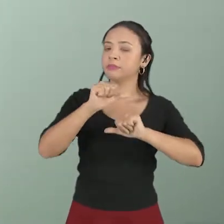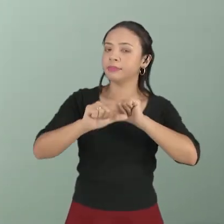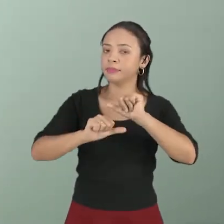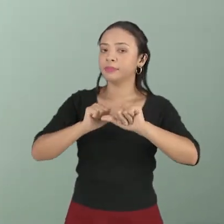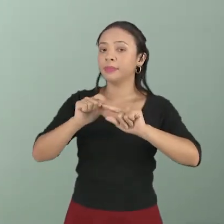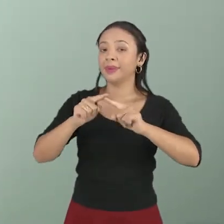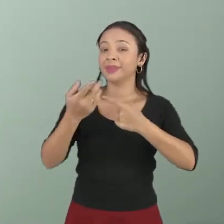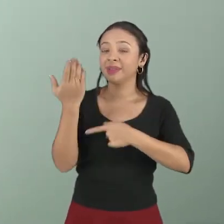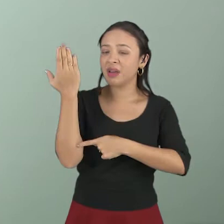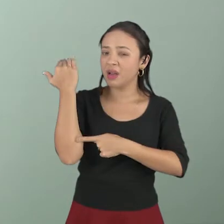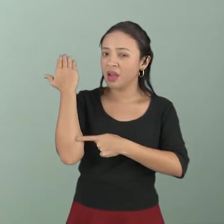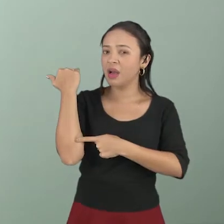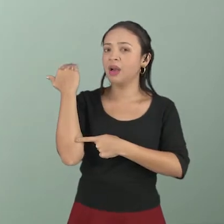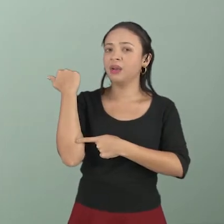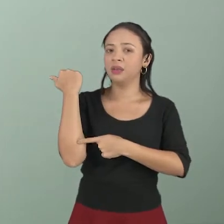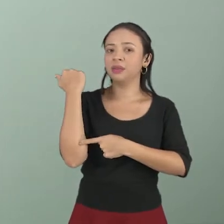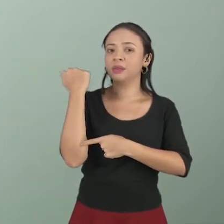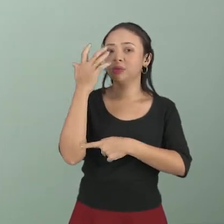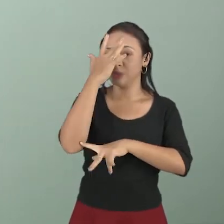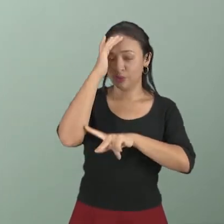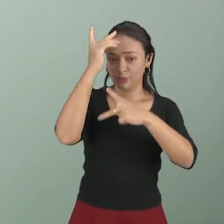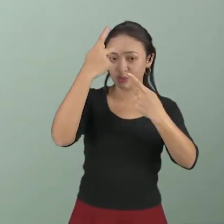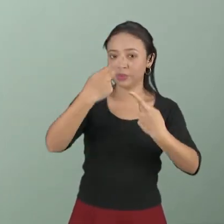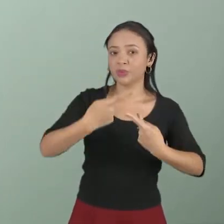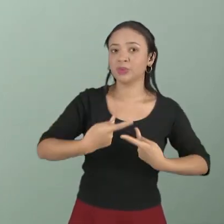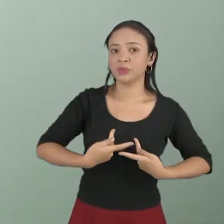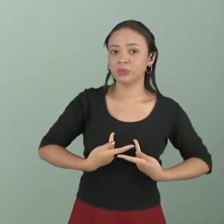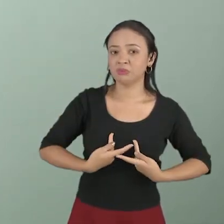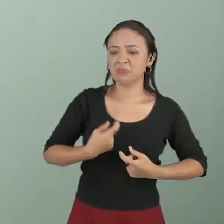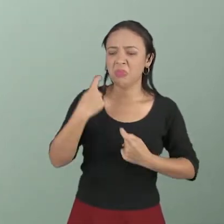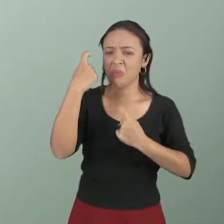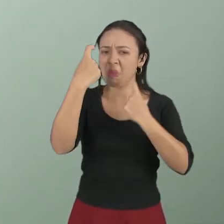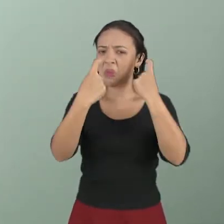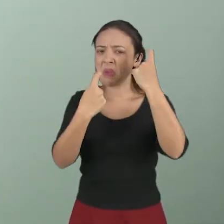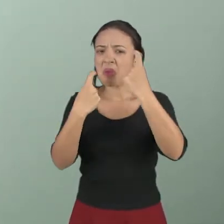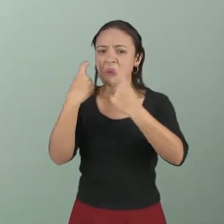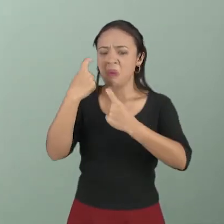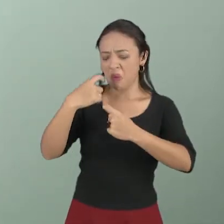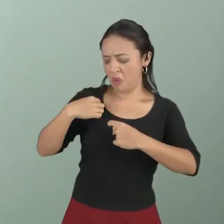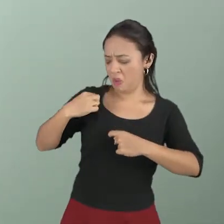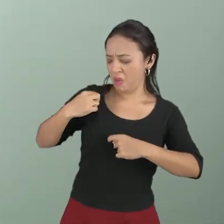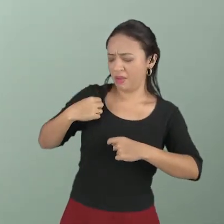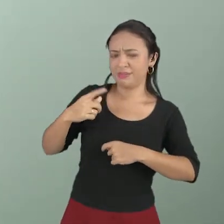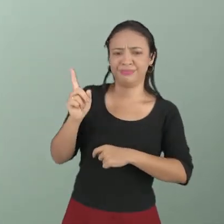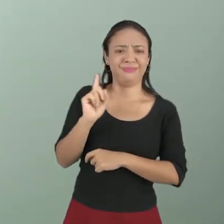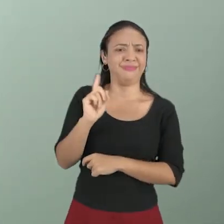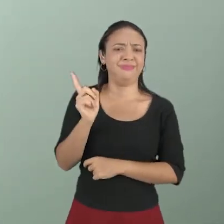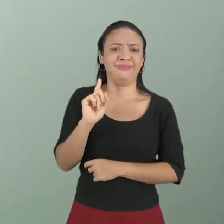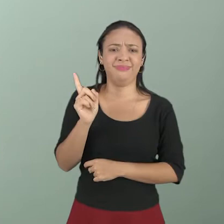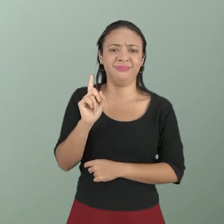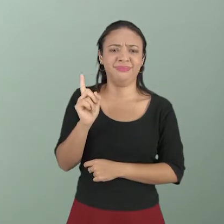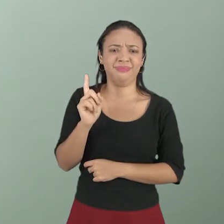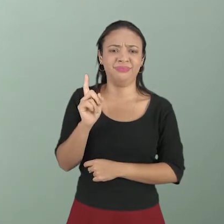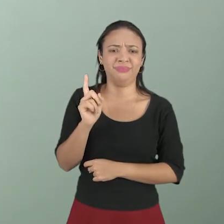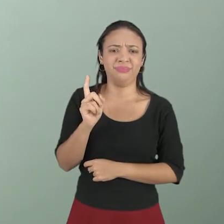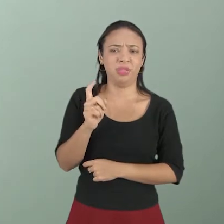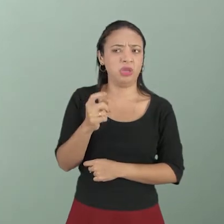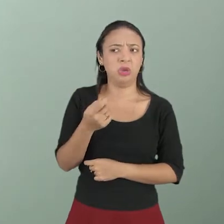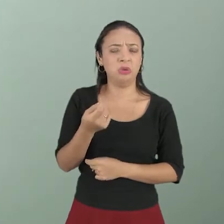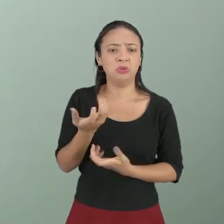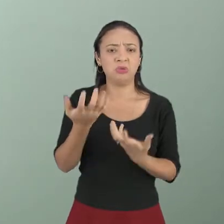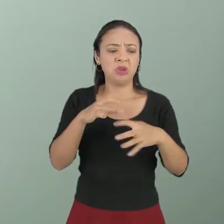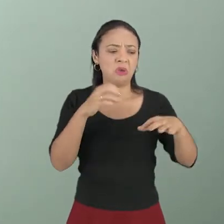a priori, os primeiros homens não se preocupavam com o que vestir, em acumular